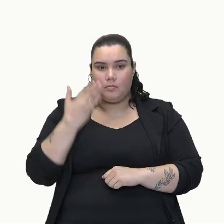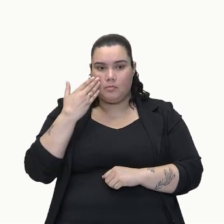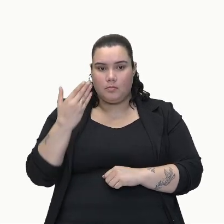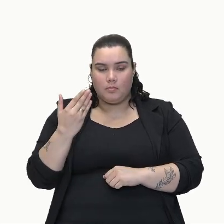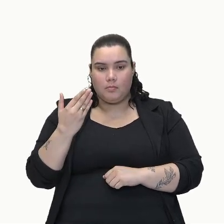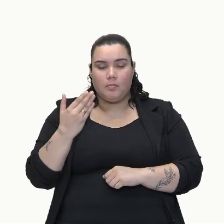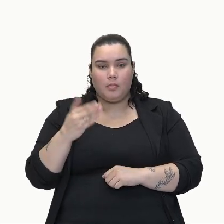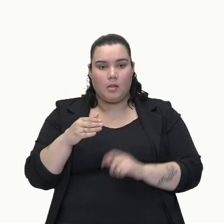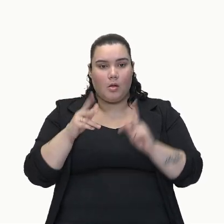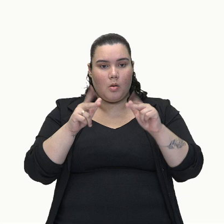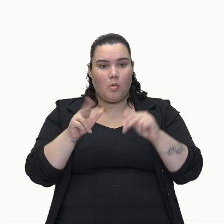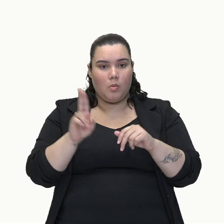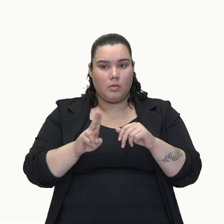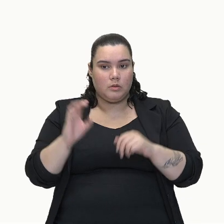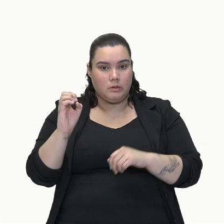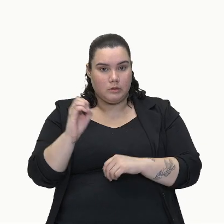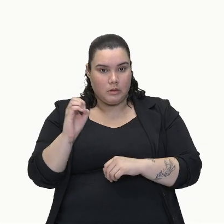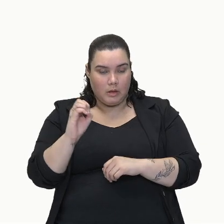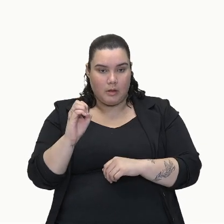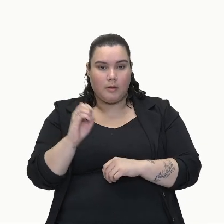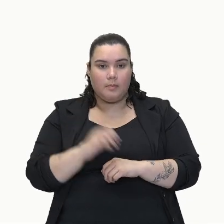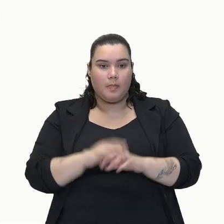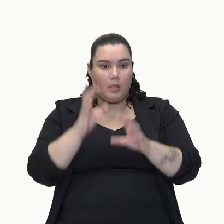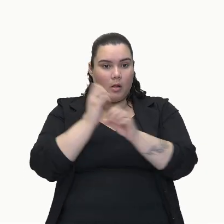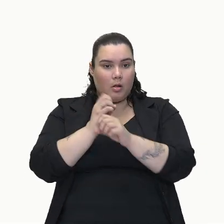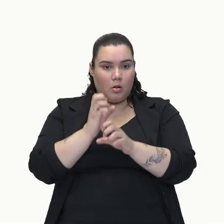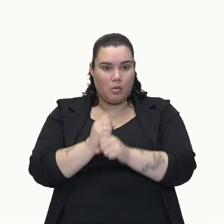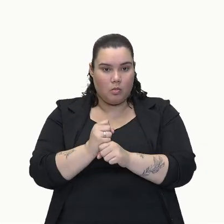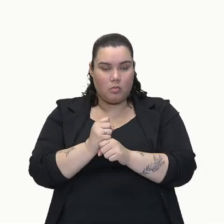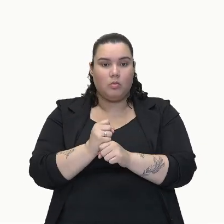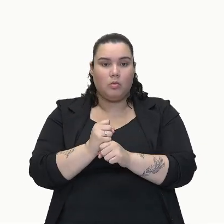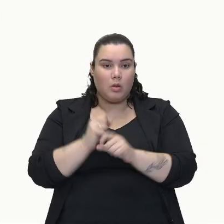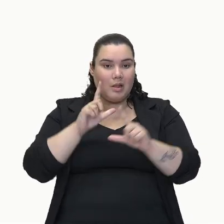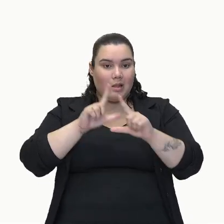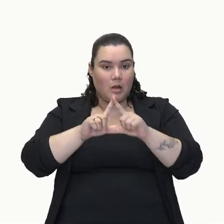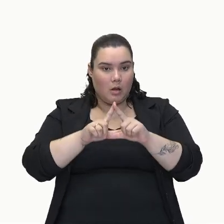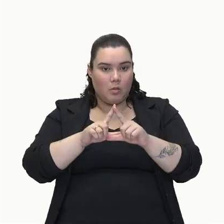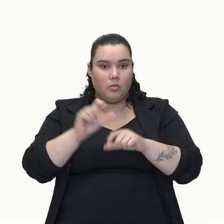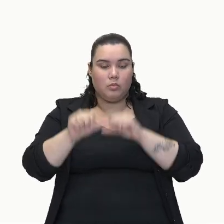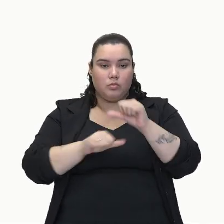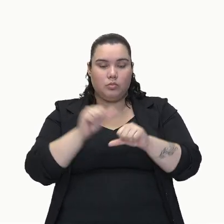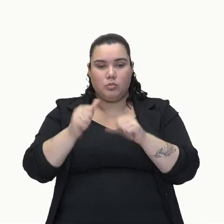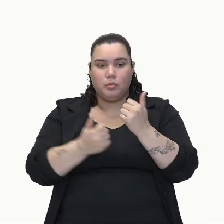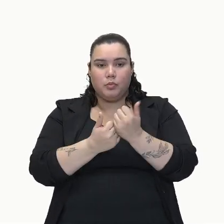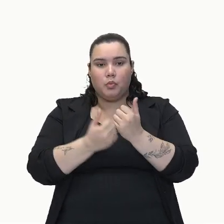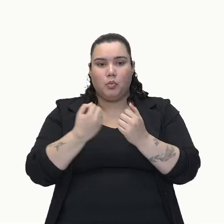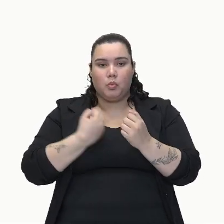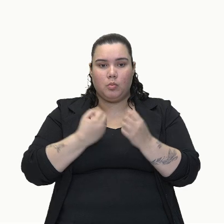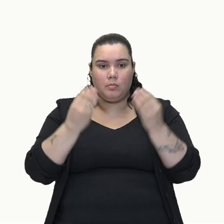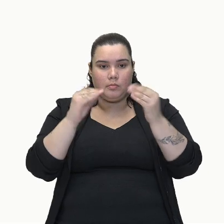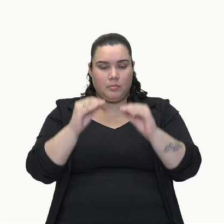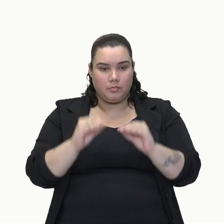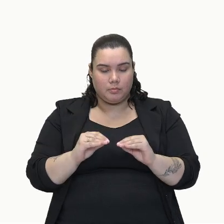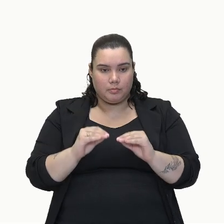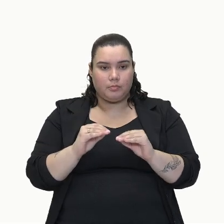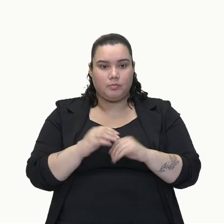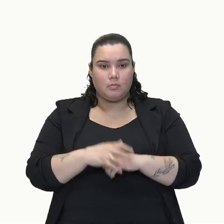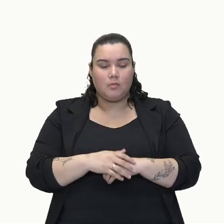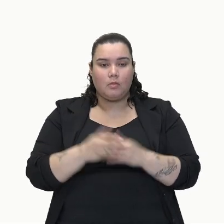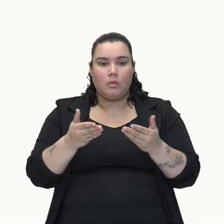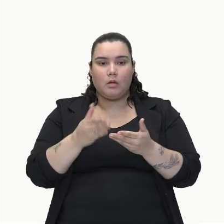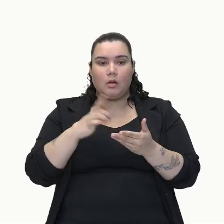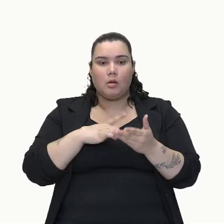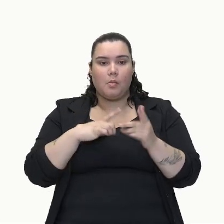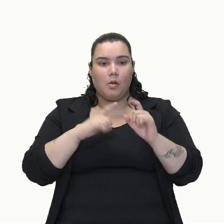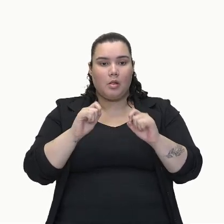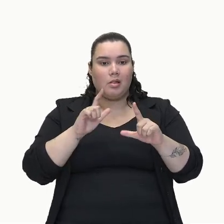Igualamos a função a zero, calculamos o valor de delta, substituindo os valores, vamos ter que